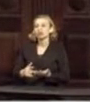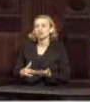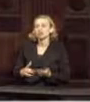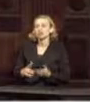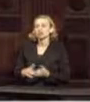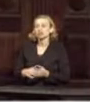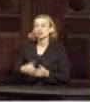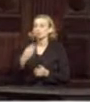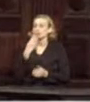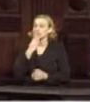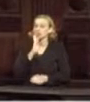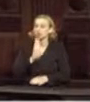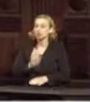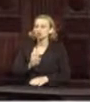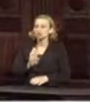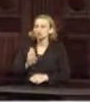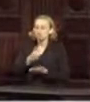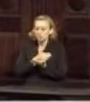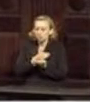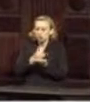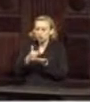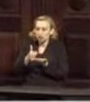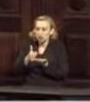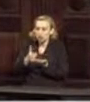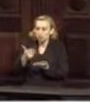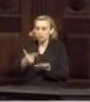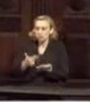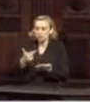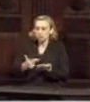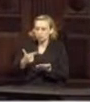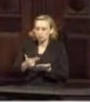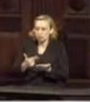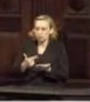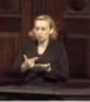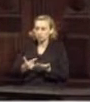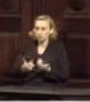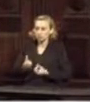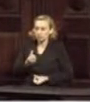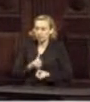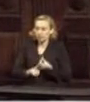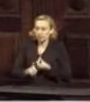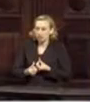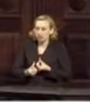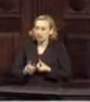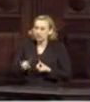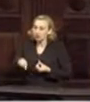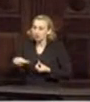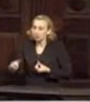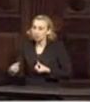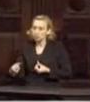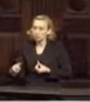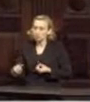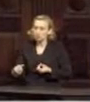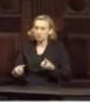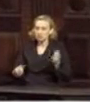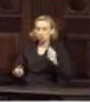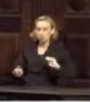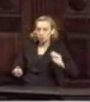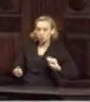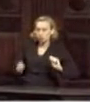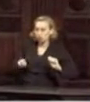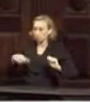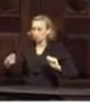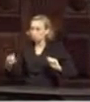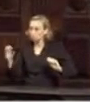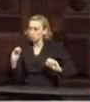estava prometido para o início do segundo semestre, e aí passou de agosto para setembro, de setembro para outubro,